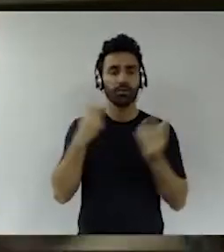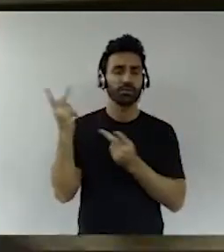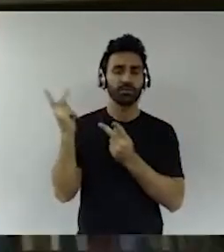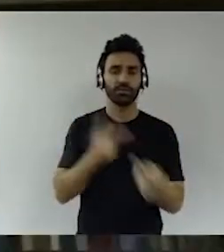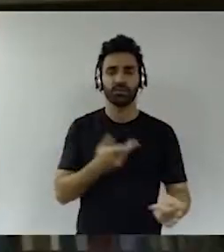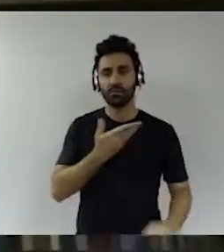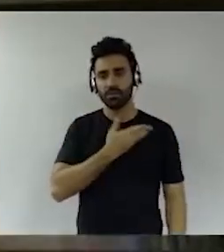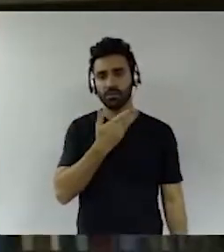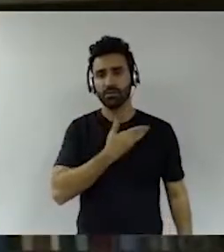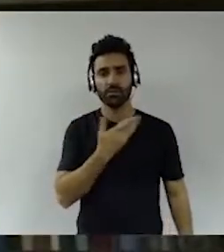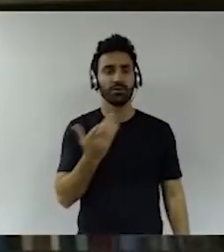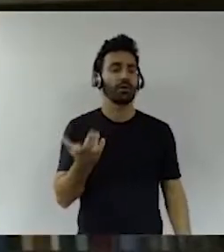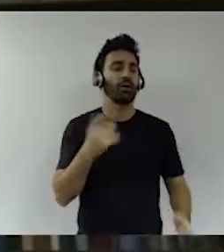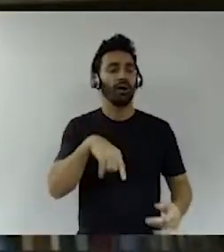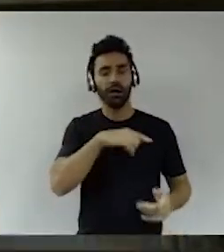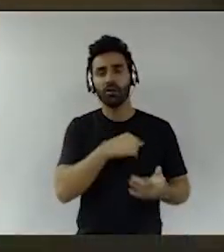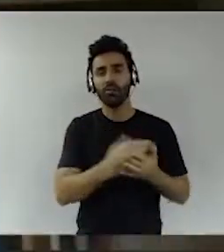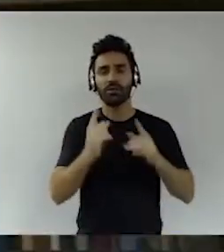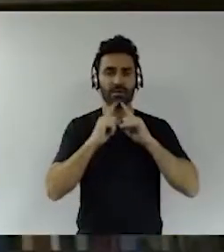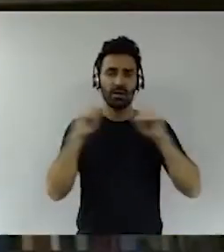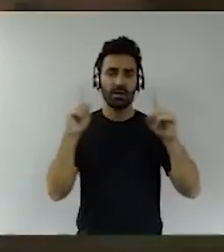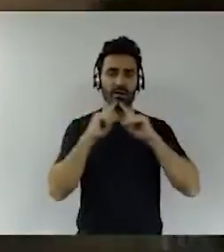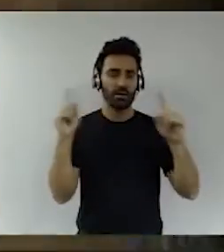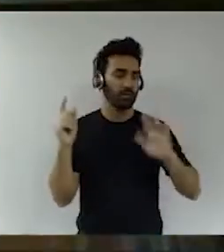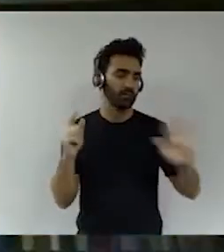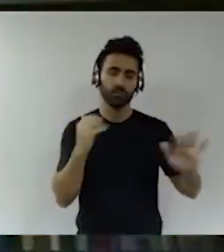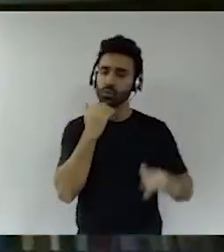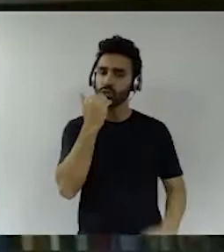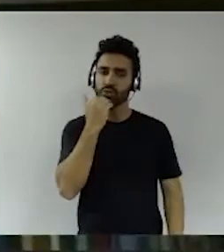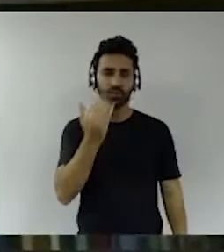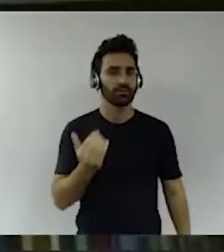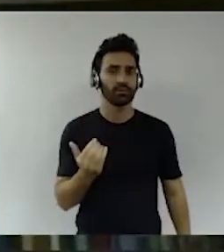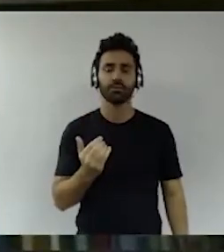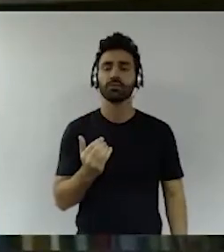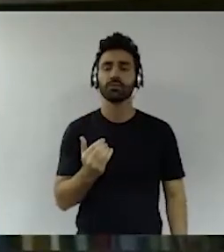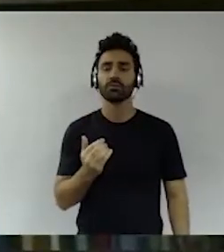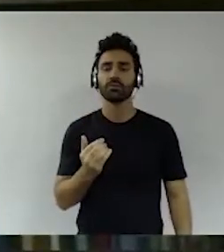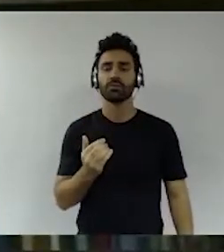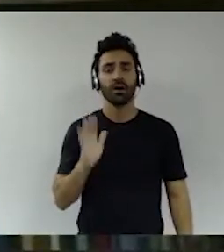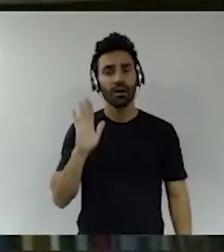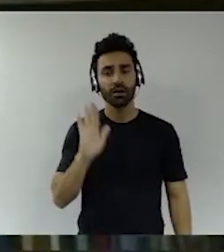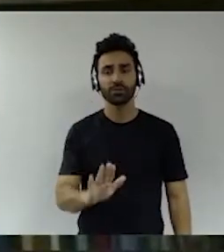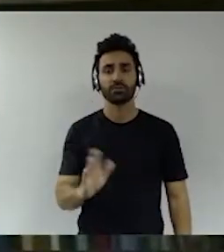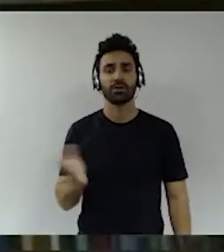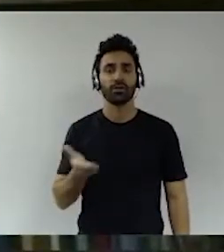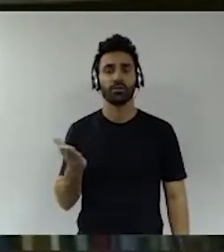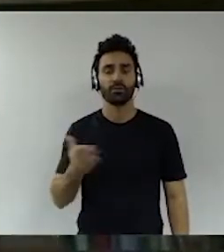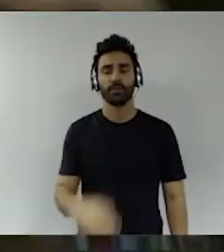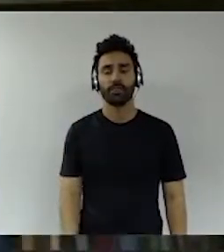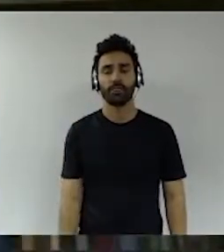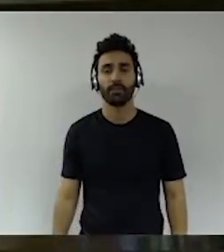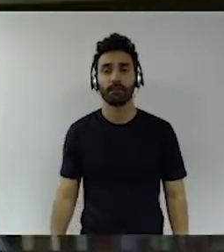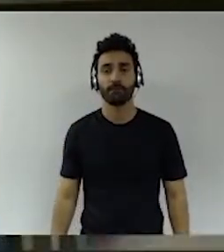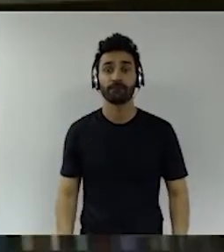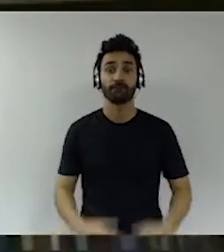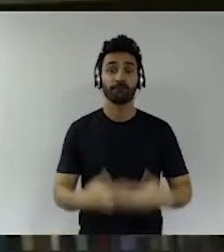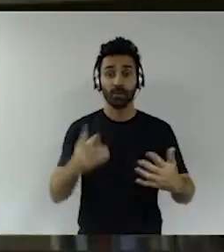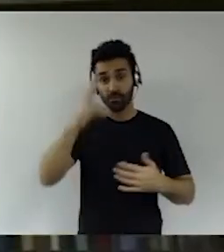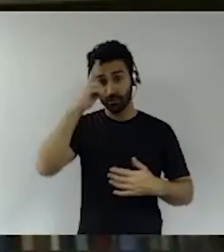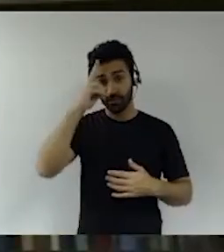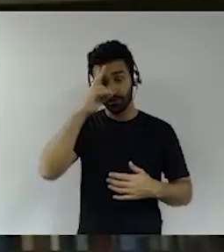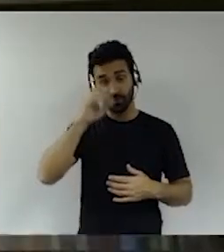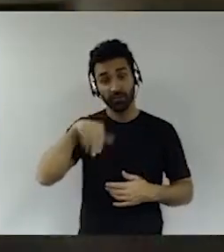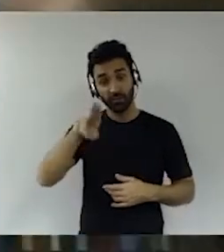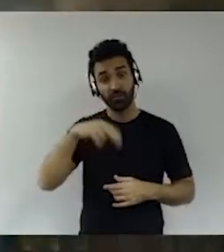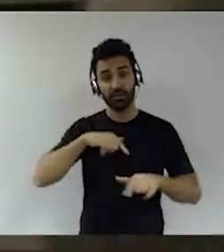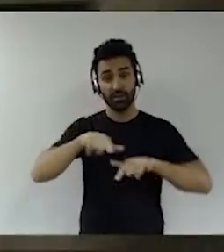Os garotos protestaram e tal, ele falou, não tem protesto. É isso, e vai ser assim daqui por diante. Pois bem, segunda-feira foi trabalhar. Quando